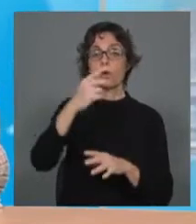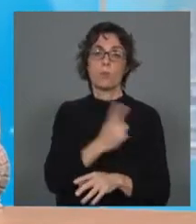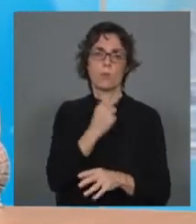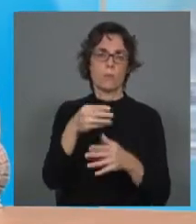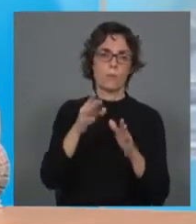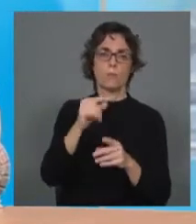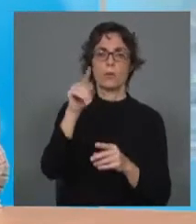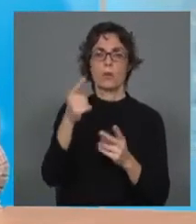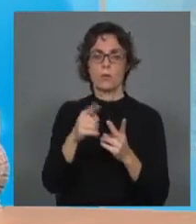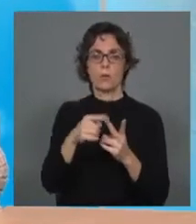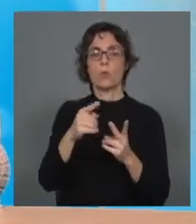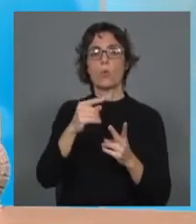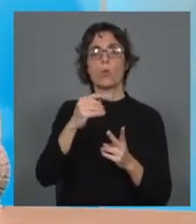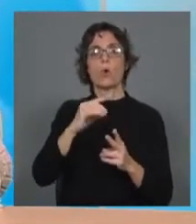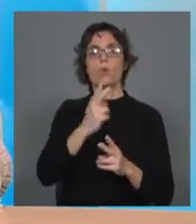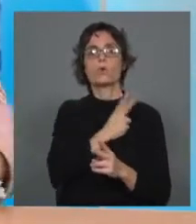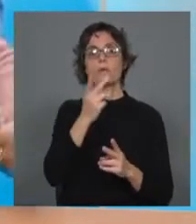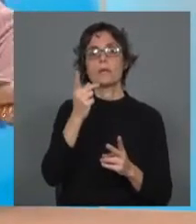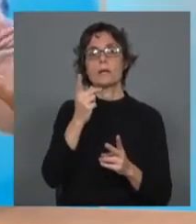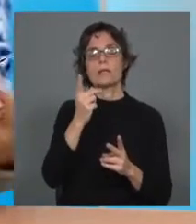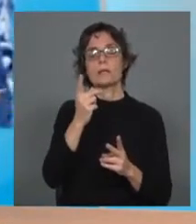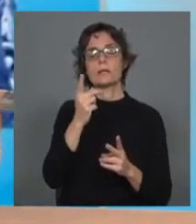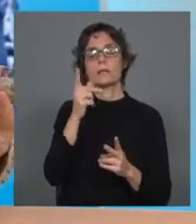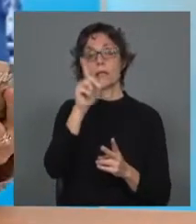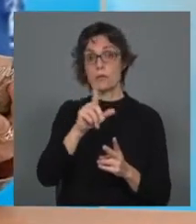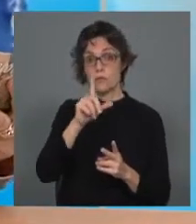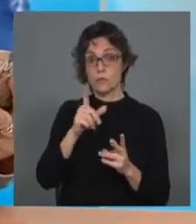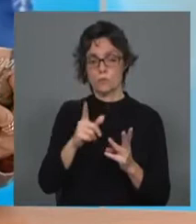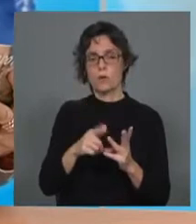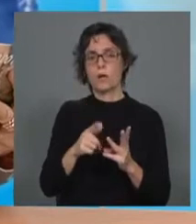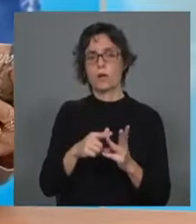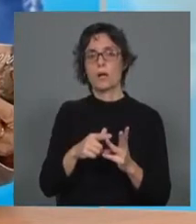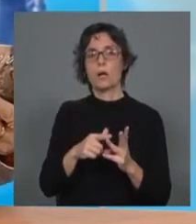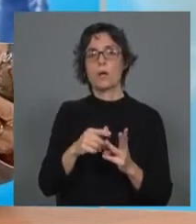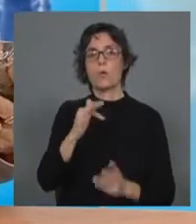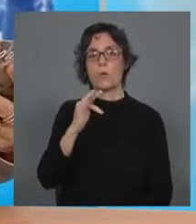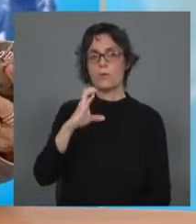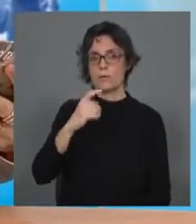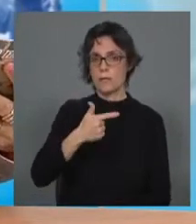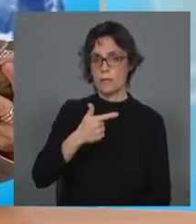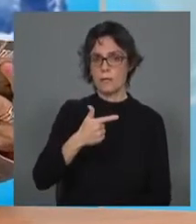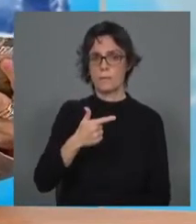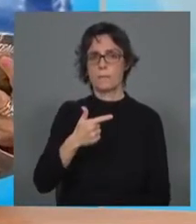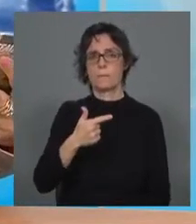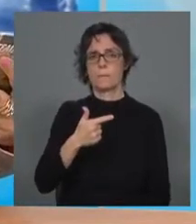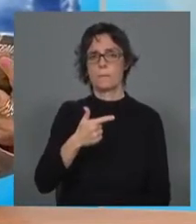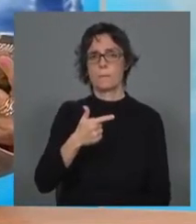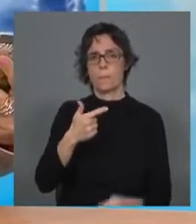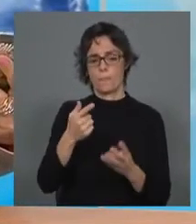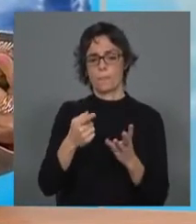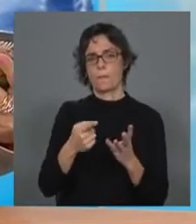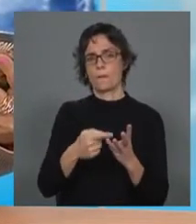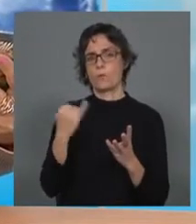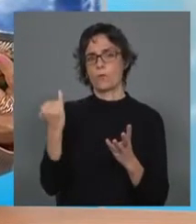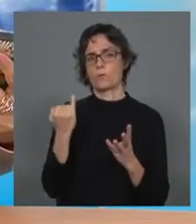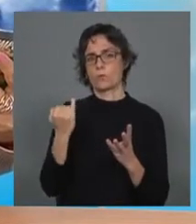a Universidade de Lisboa e outras entidades que aqui aparecem, como a FCT, como aqui também o Instituto